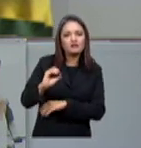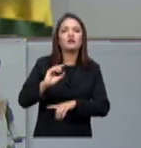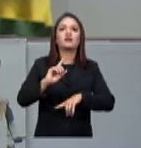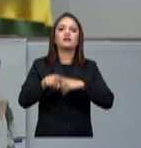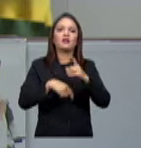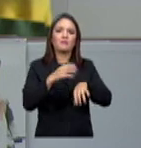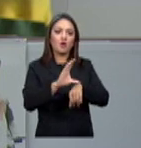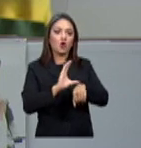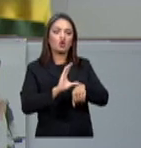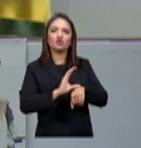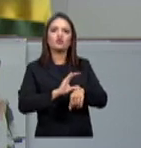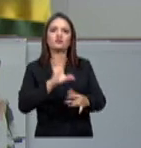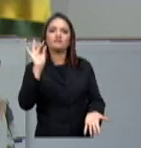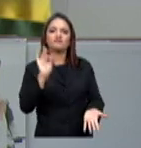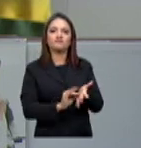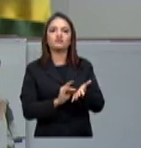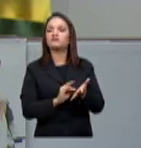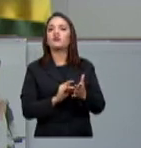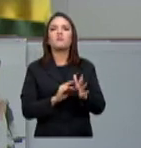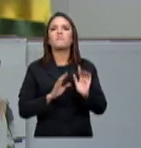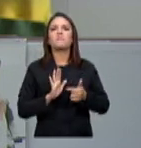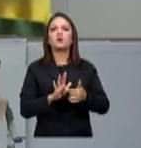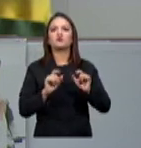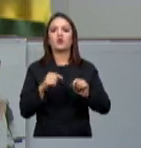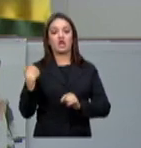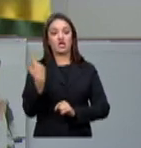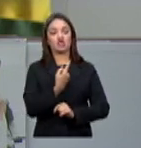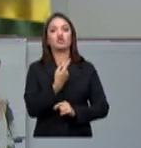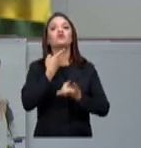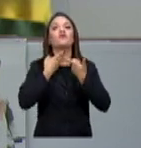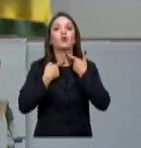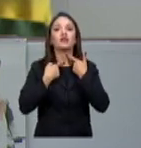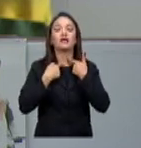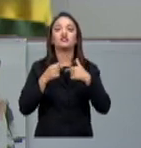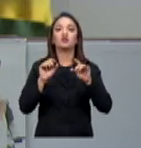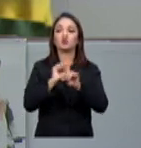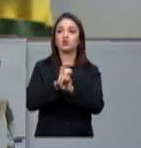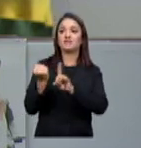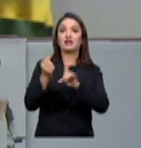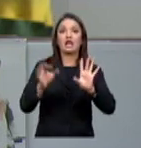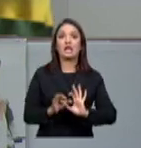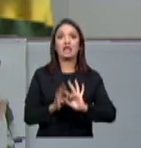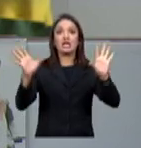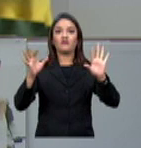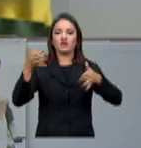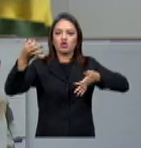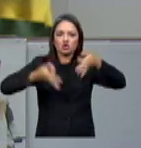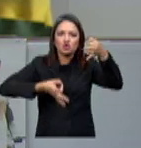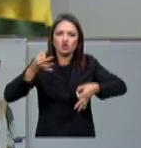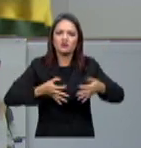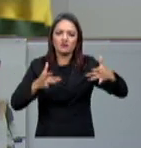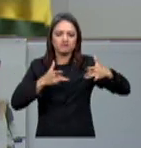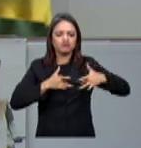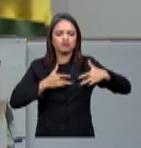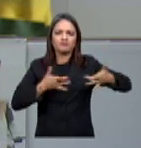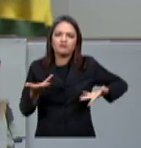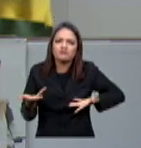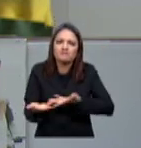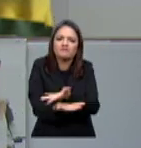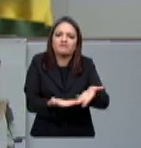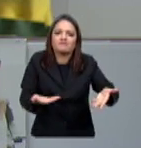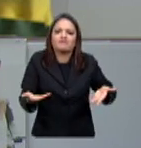o sentido de que nós queremos uma sociedade livre justa e solidária e é bom se